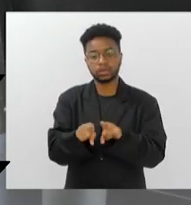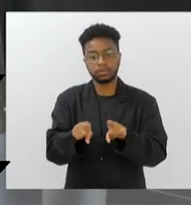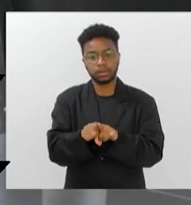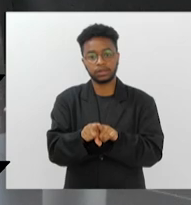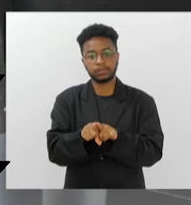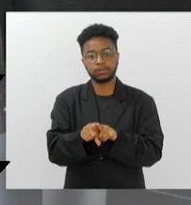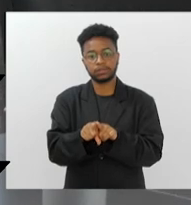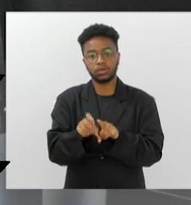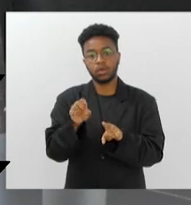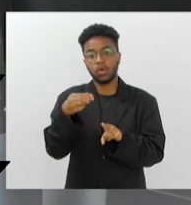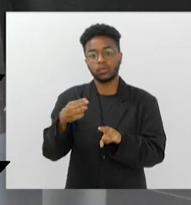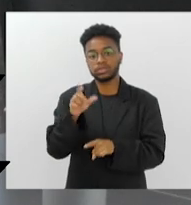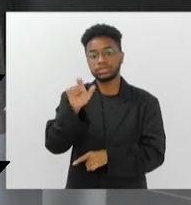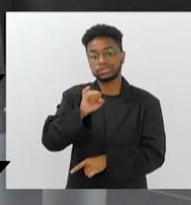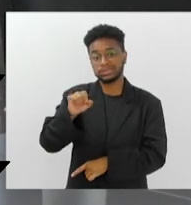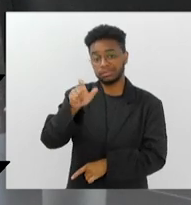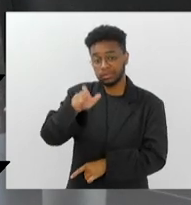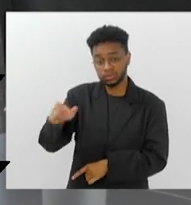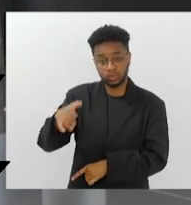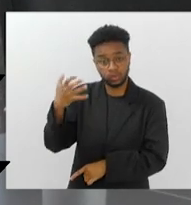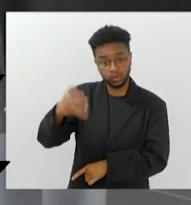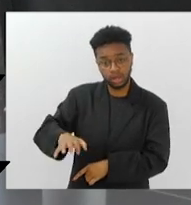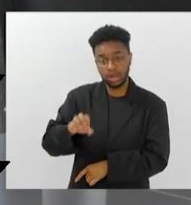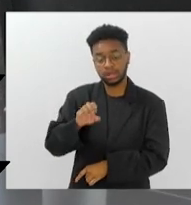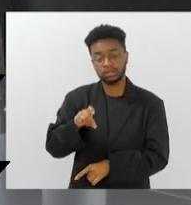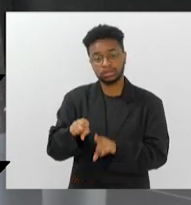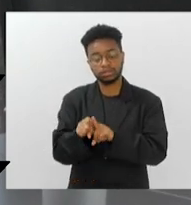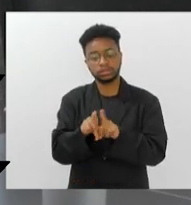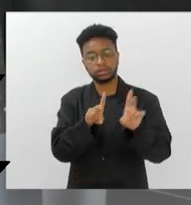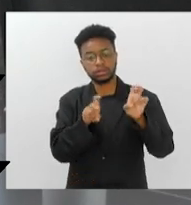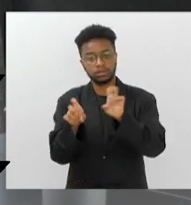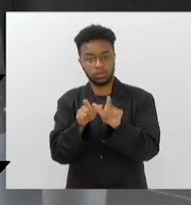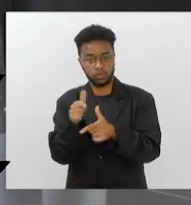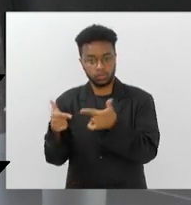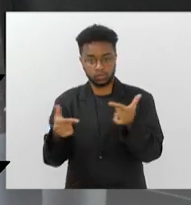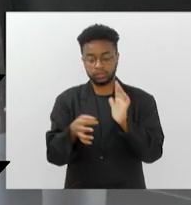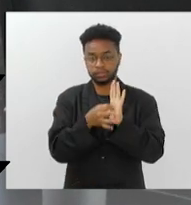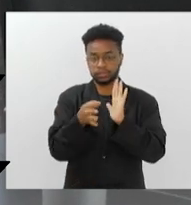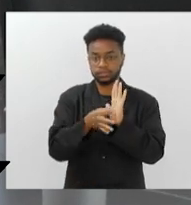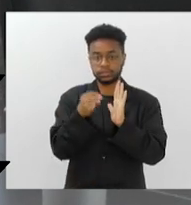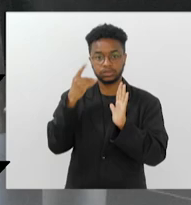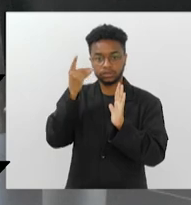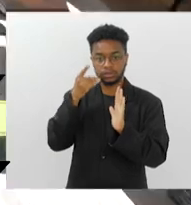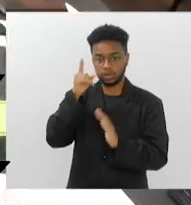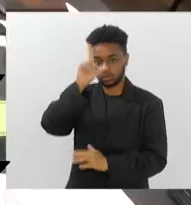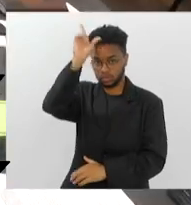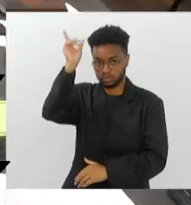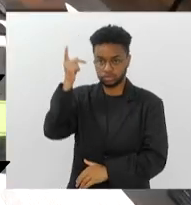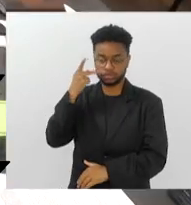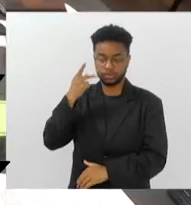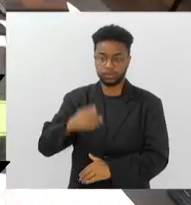involuntárias irregulares e da outras providências para apcer Deputado luí